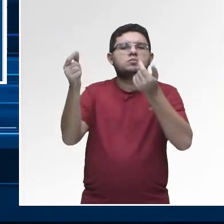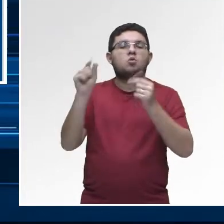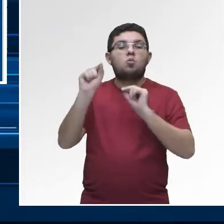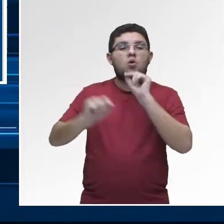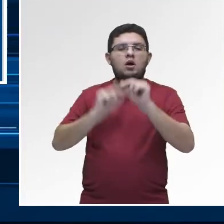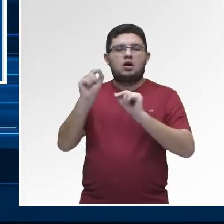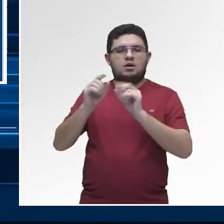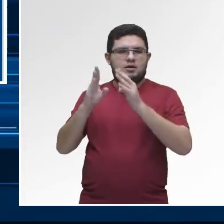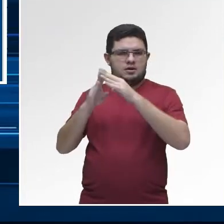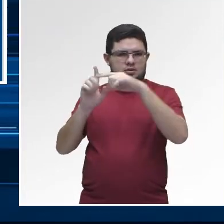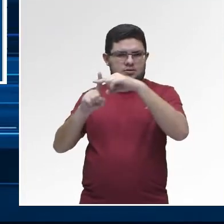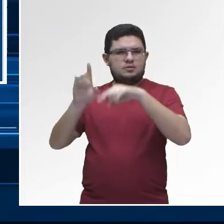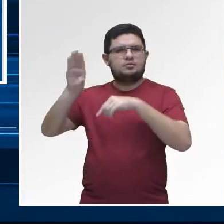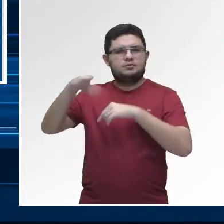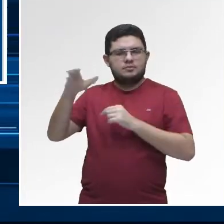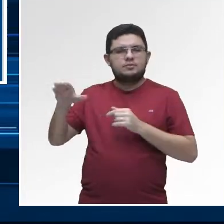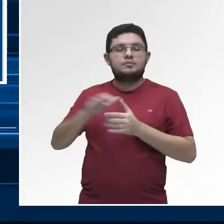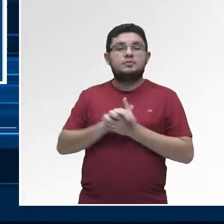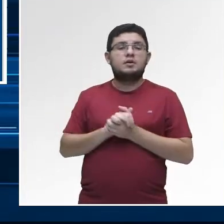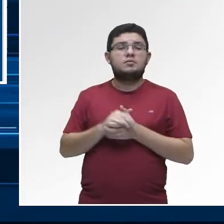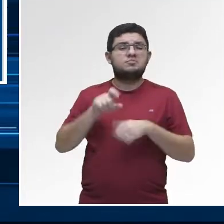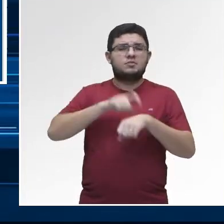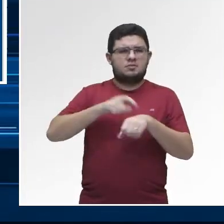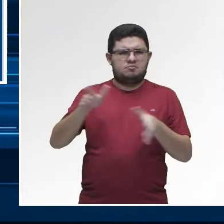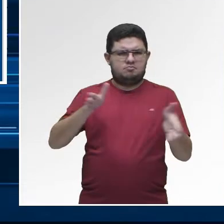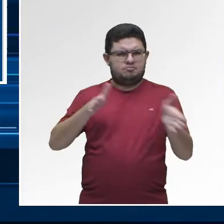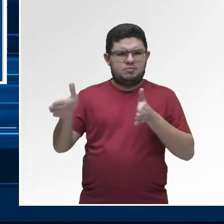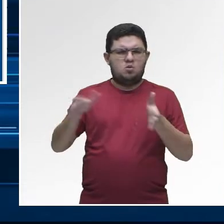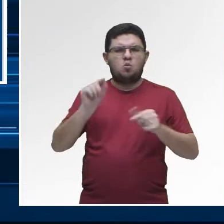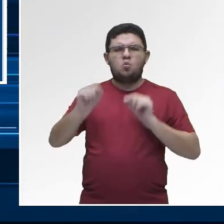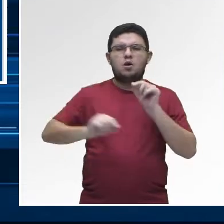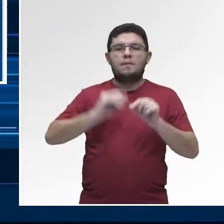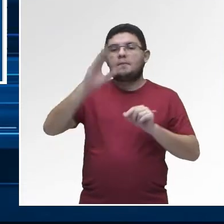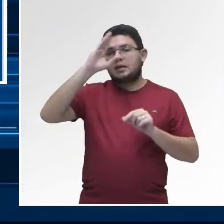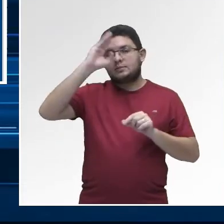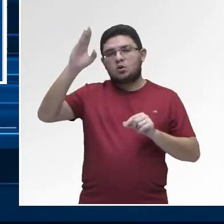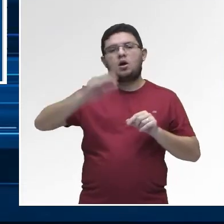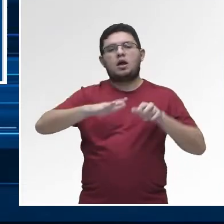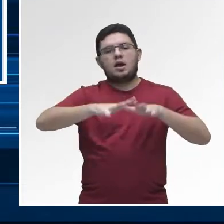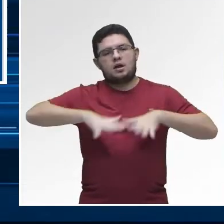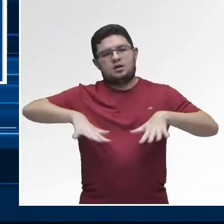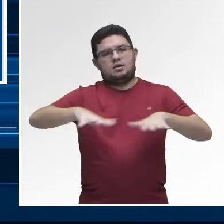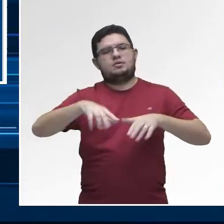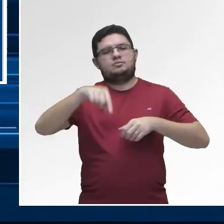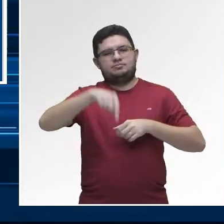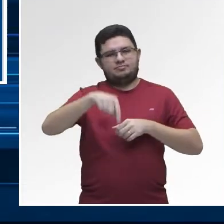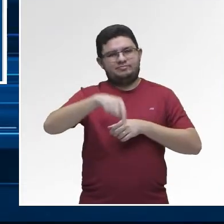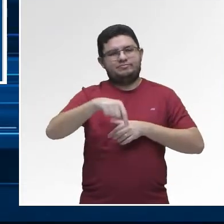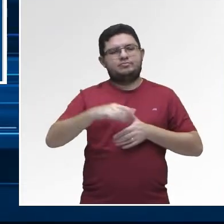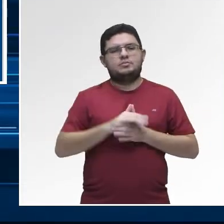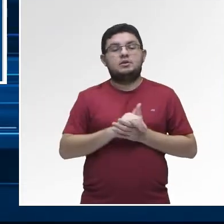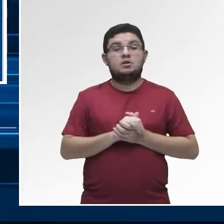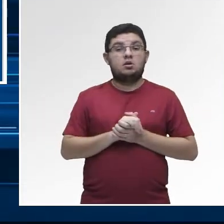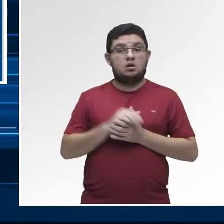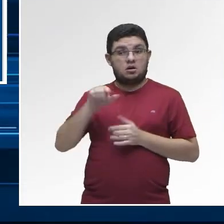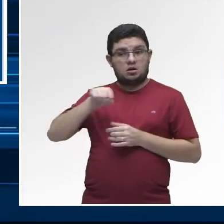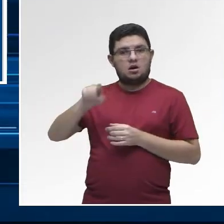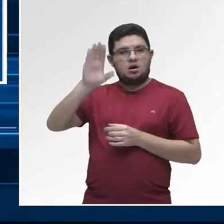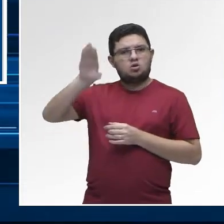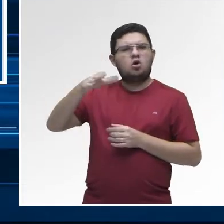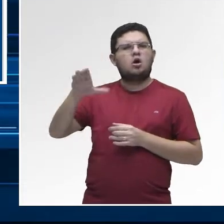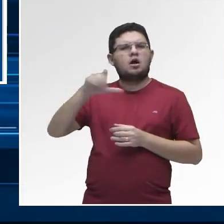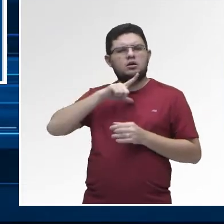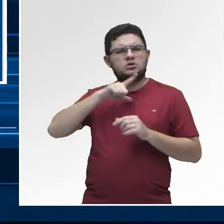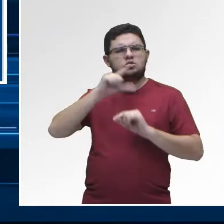a terra era a principal medida de riqueza. E a Igreja Católica tinha